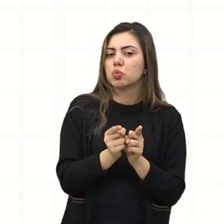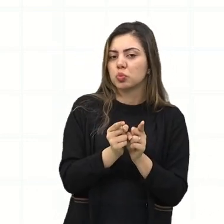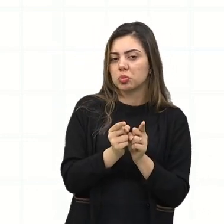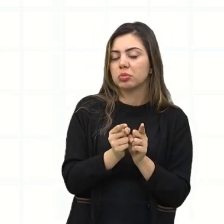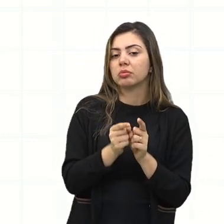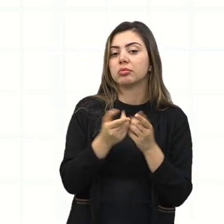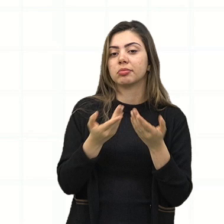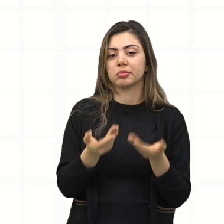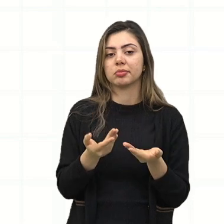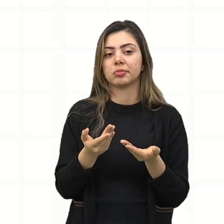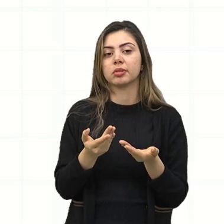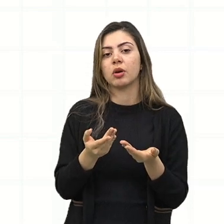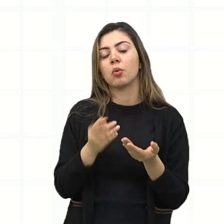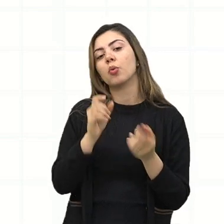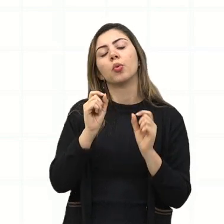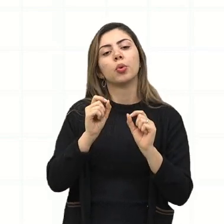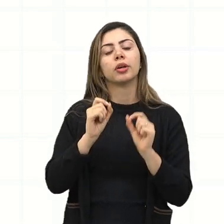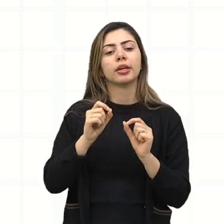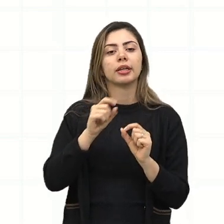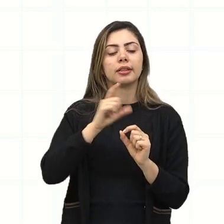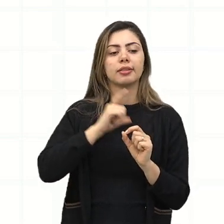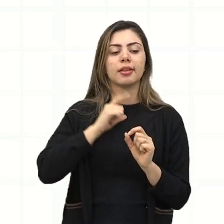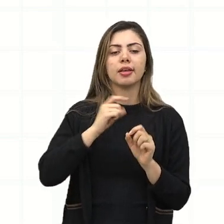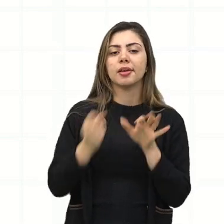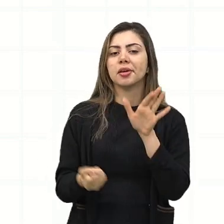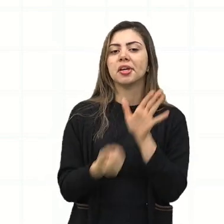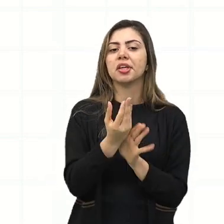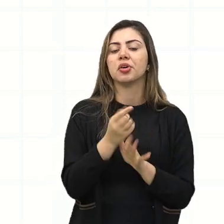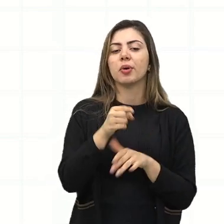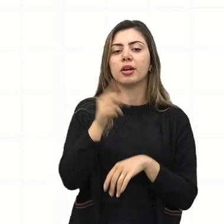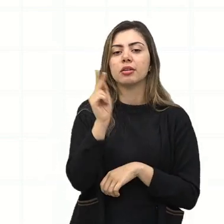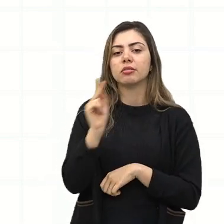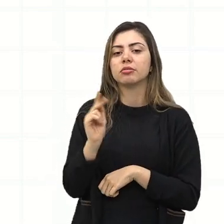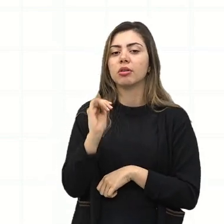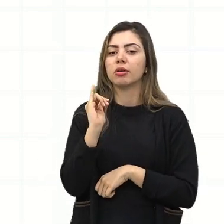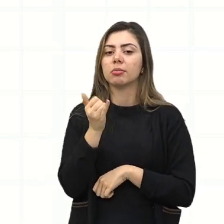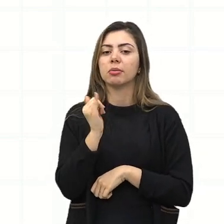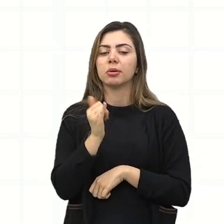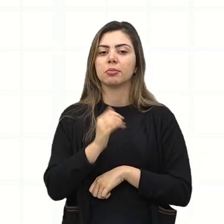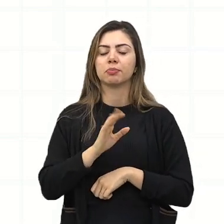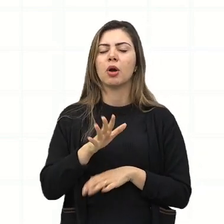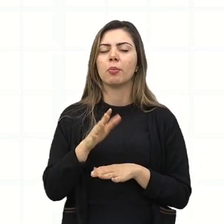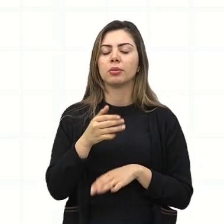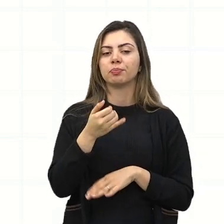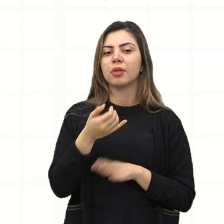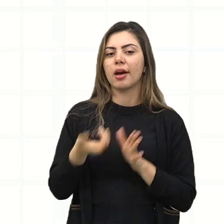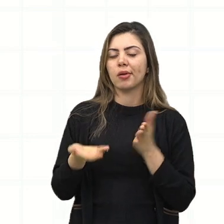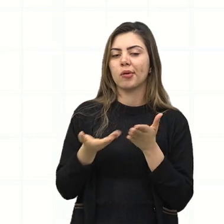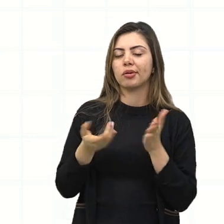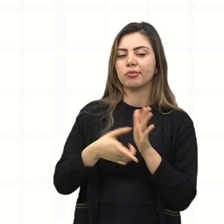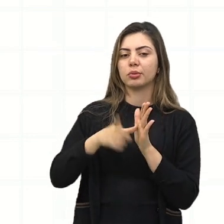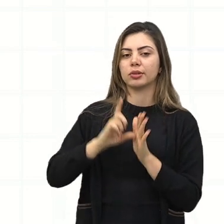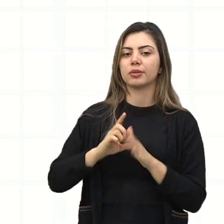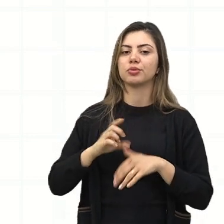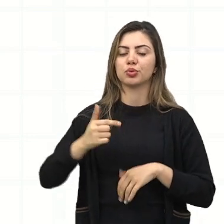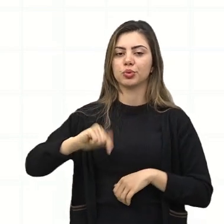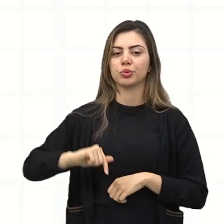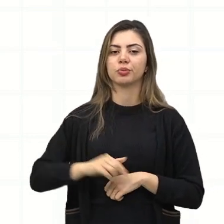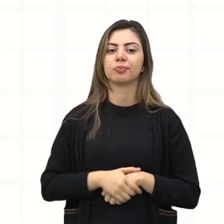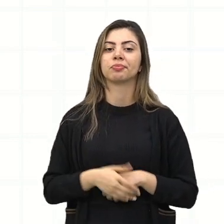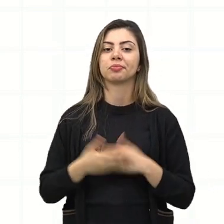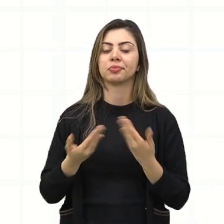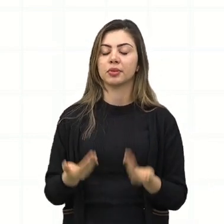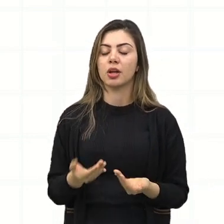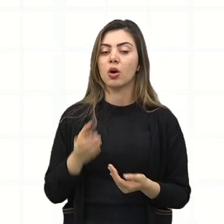sua origem é na necessidade... Opa, vamos lá, voltando só um pouquinho. O conto é um